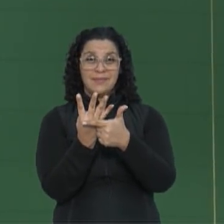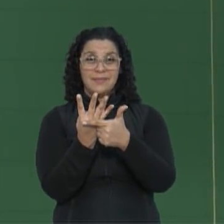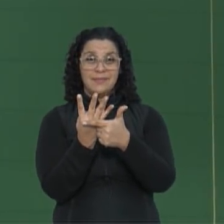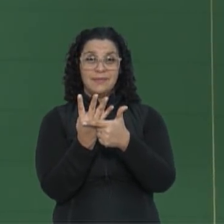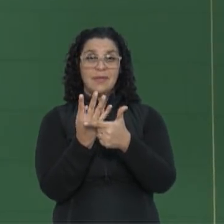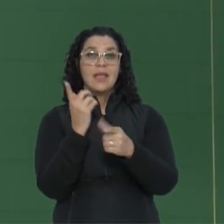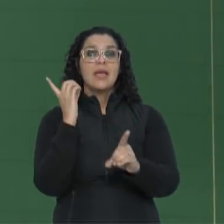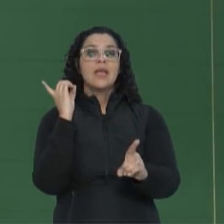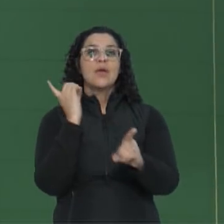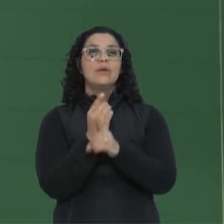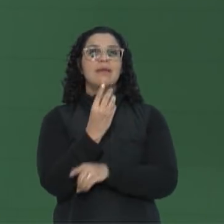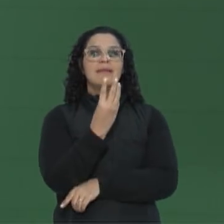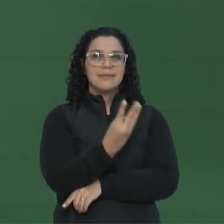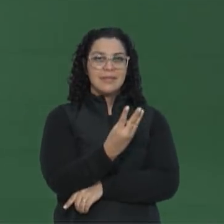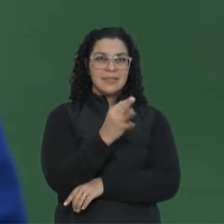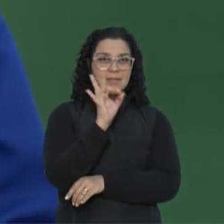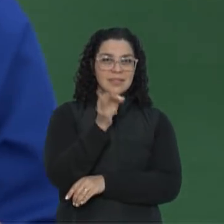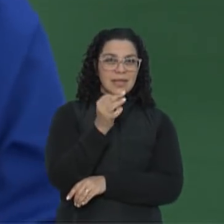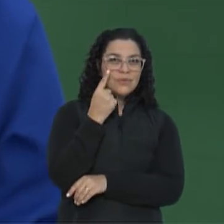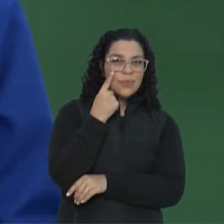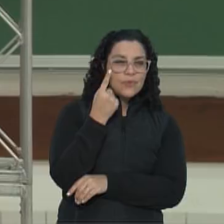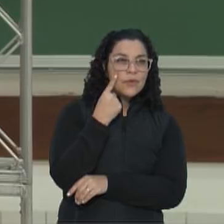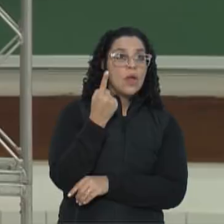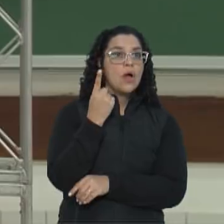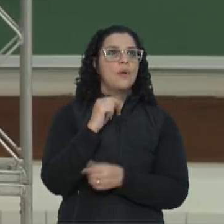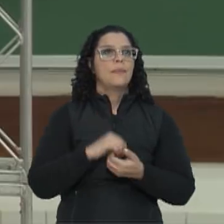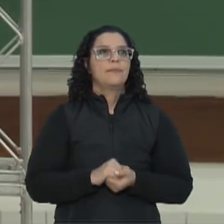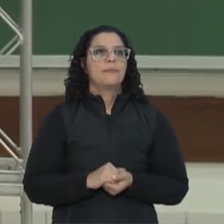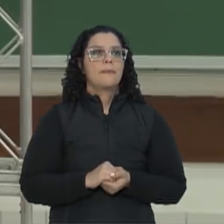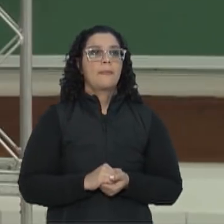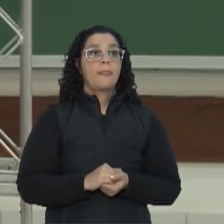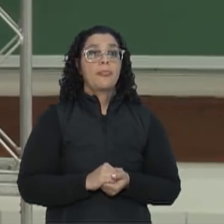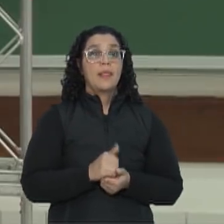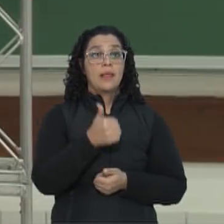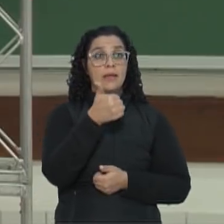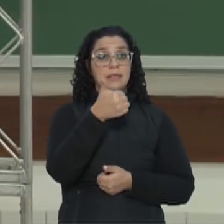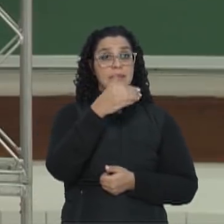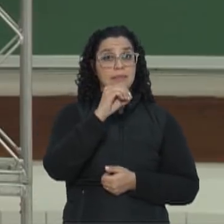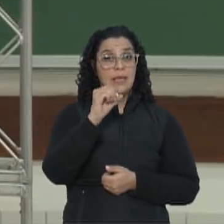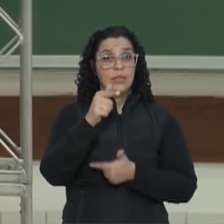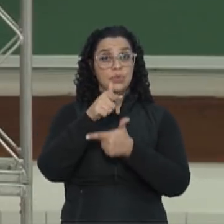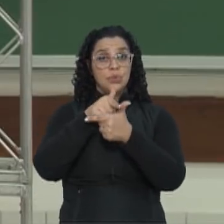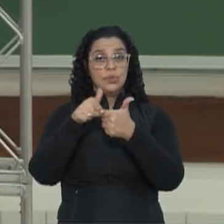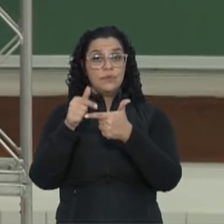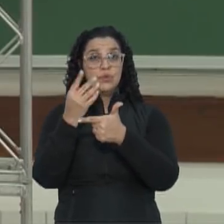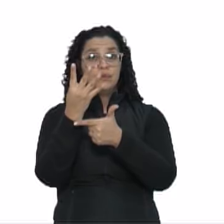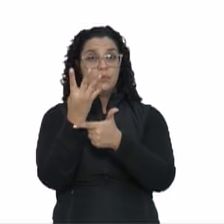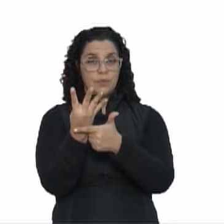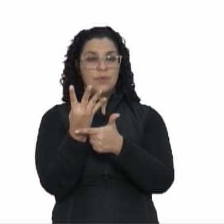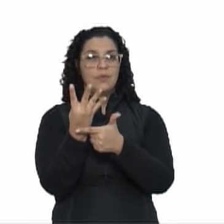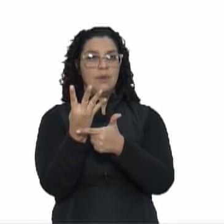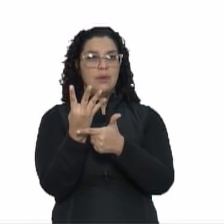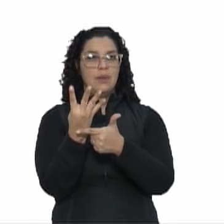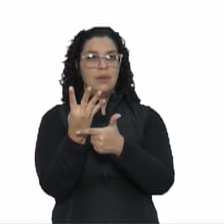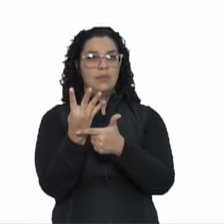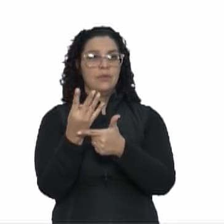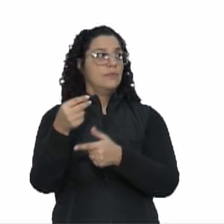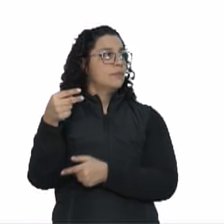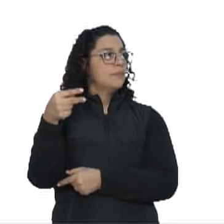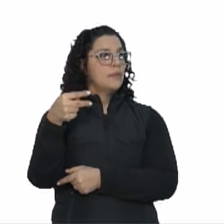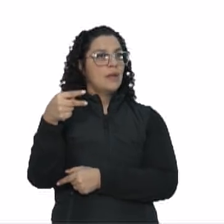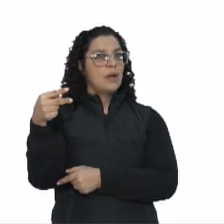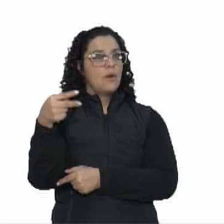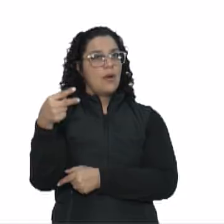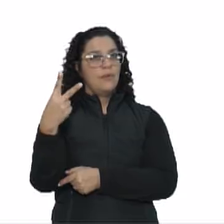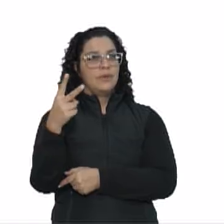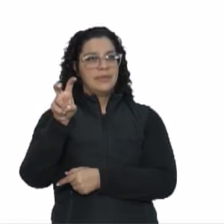e considerar 3. Vamos ver como é que vai ficar? Olha lá, peguei o 100, dividi em 4 partes, que